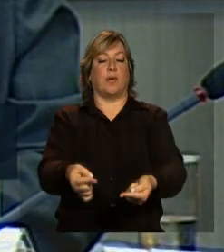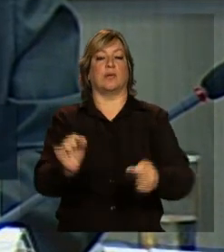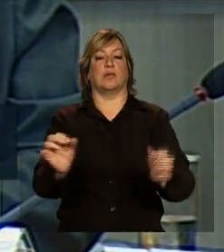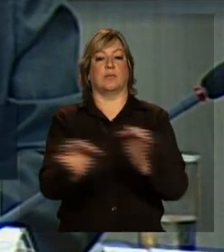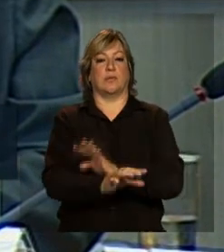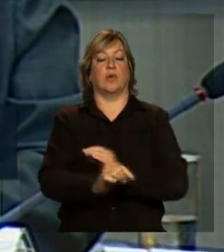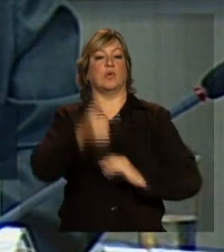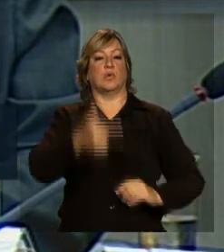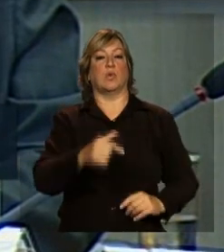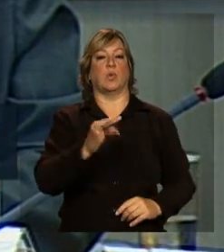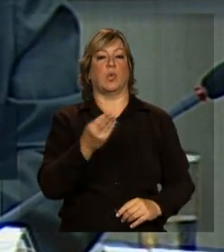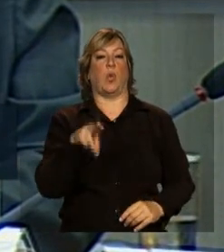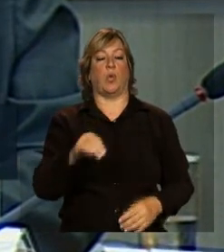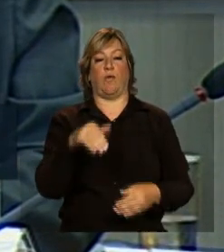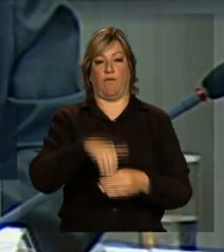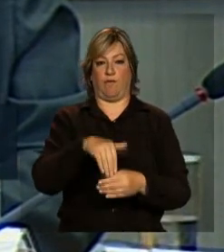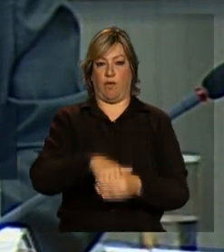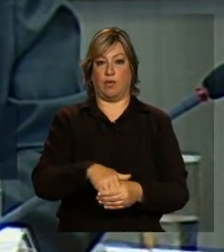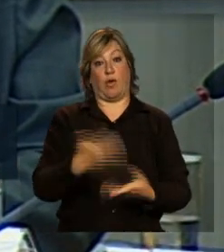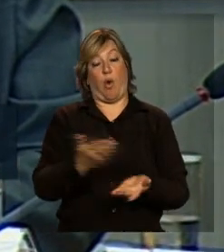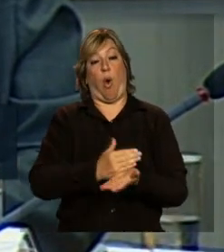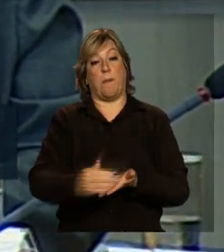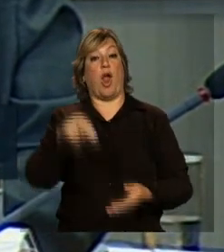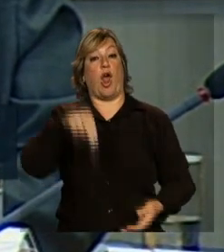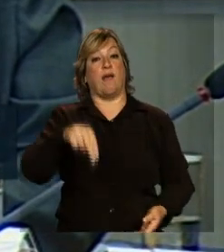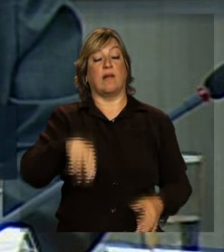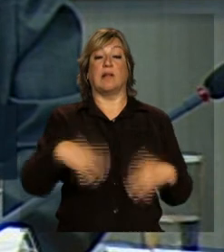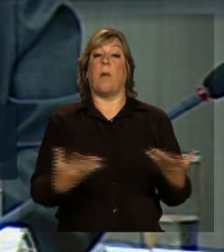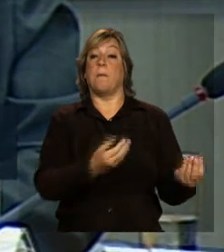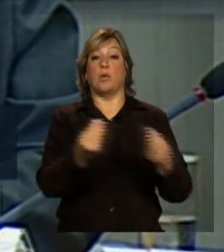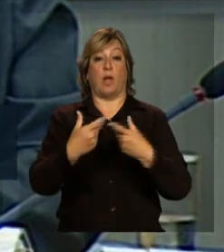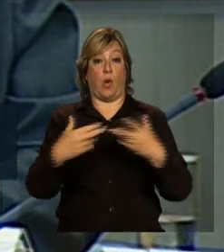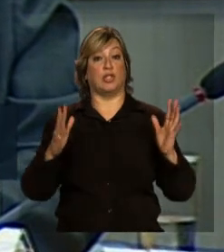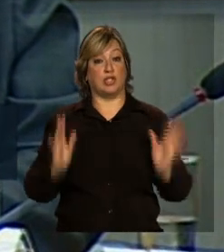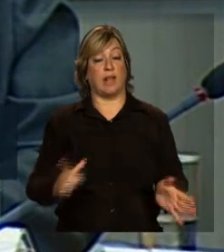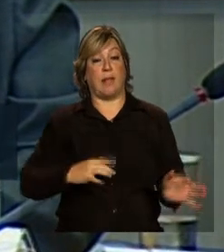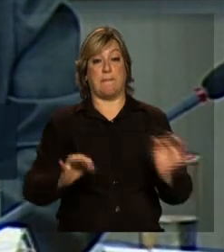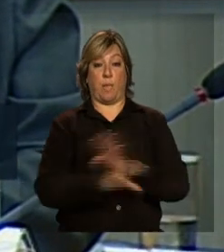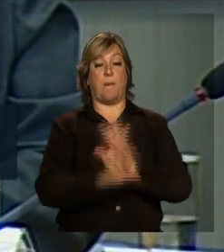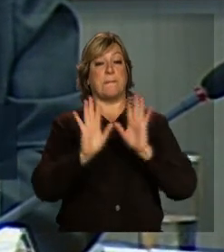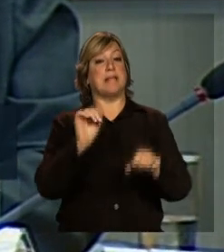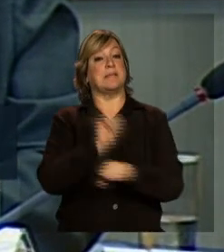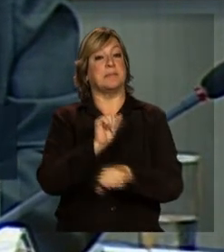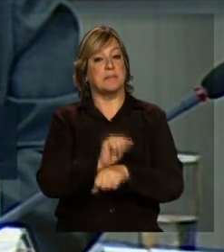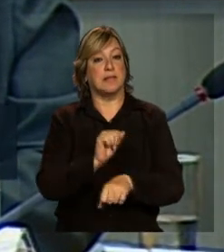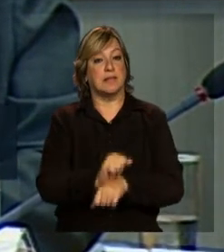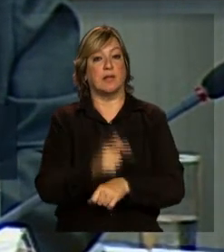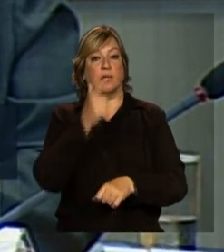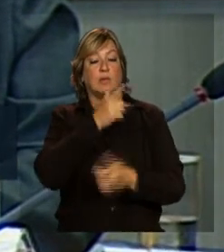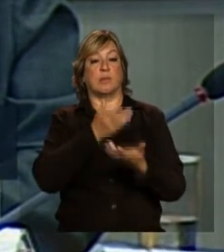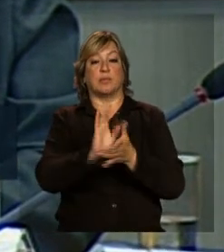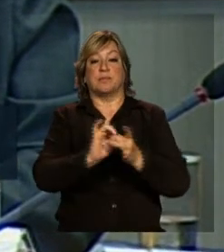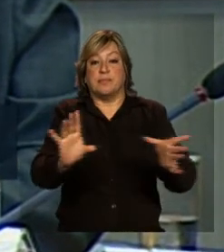período do segundo turno. Né? Então, a partir de novembro, Joana. Então, muita coisa já está pronta, mas esperando passar. E aí só